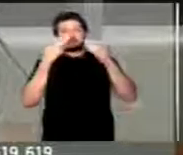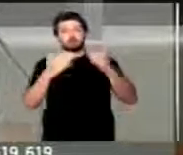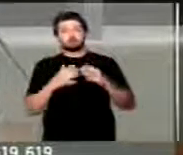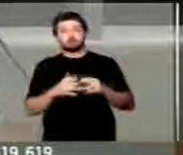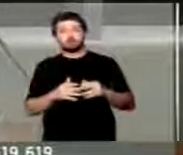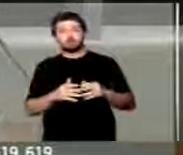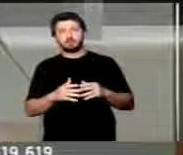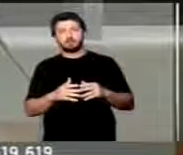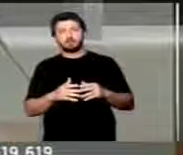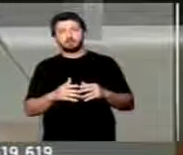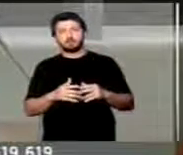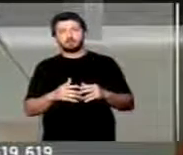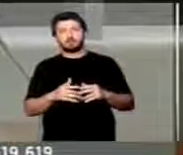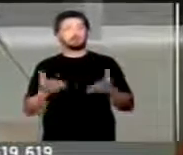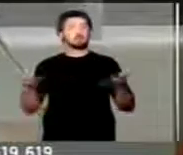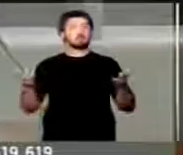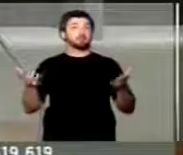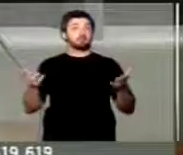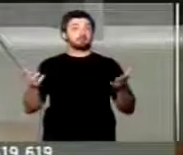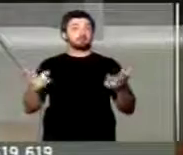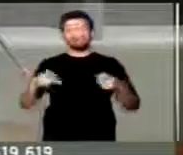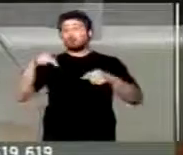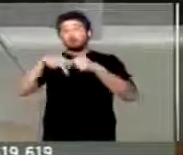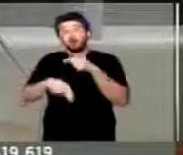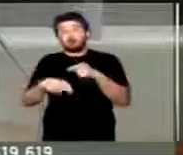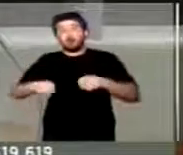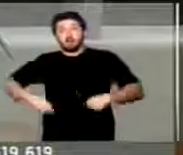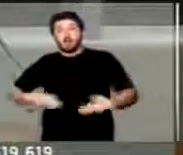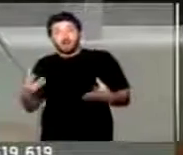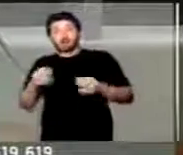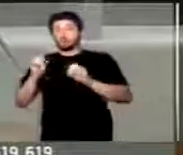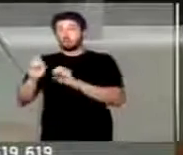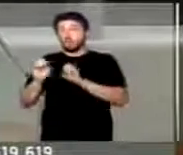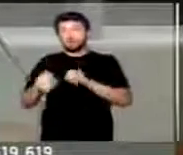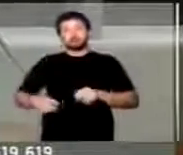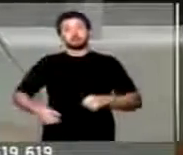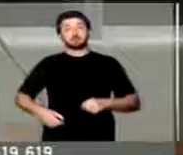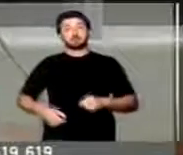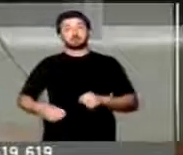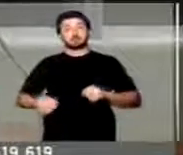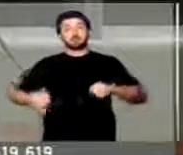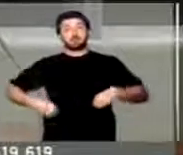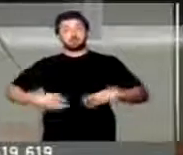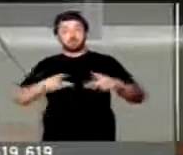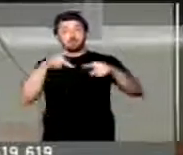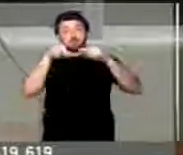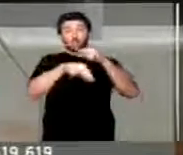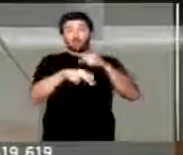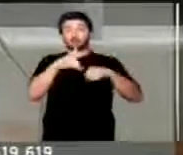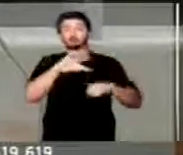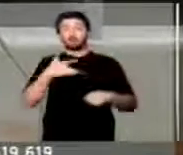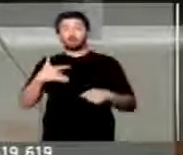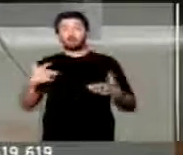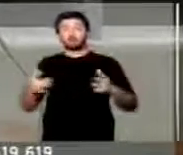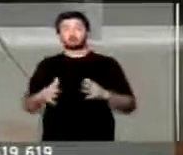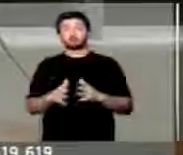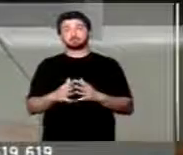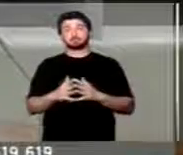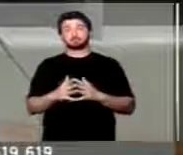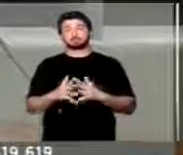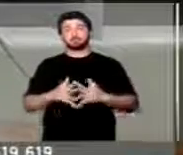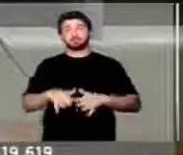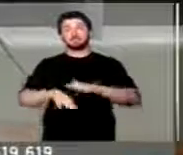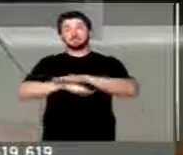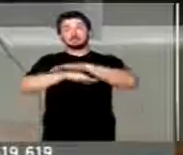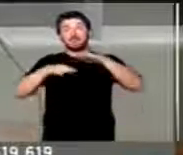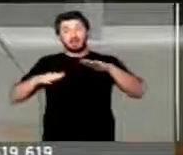governista do momento? Cortar gastos com educação, cortar gastos com saúde e